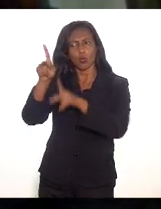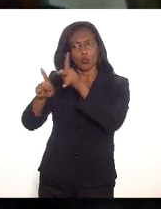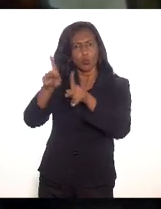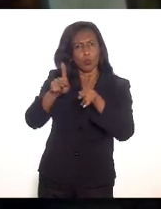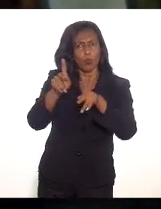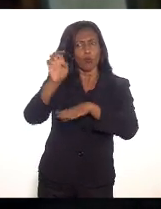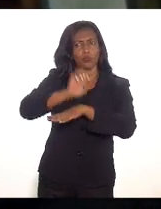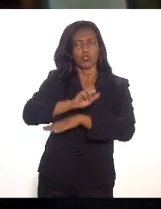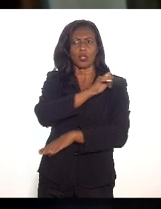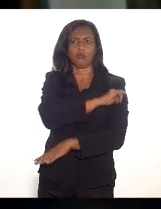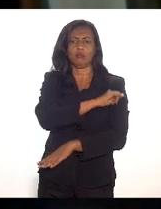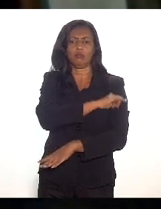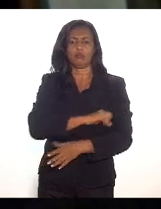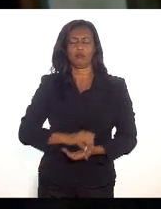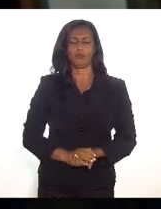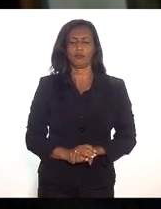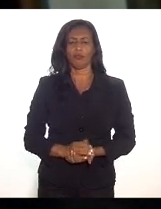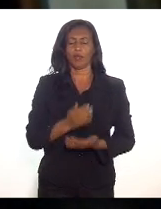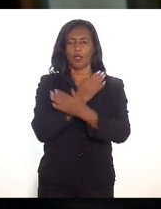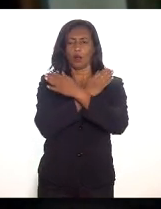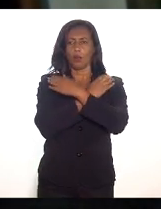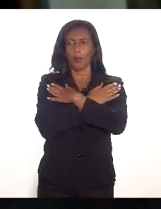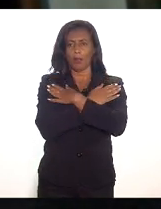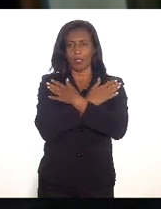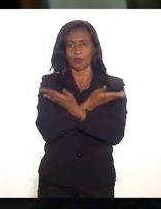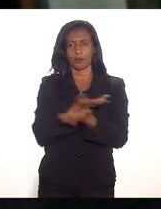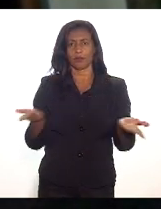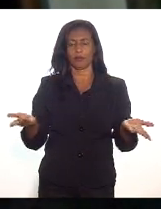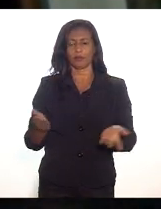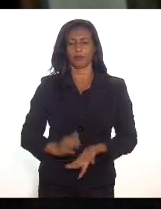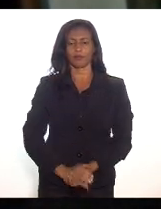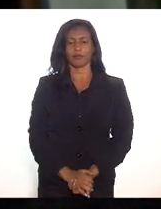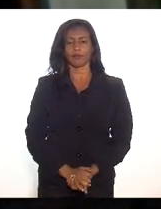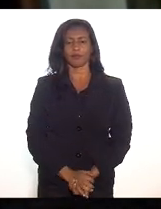do Estado do Rio de Janeiro. Abraço para todos vocês.